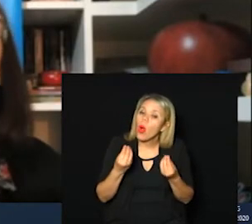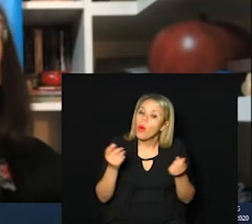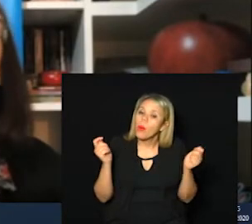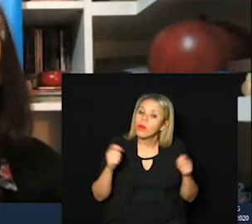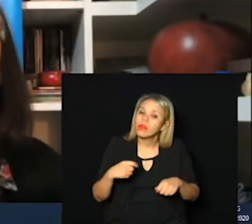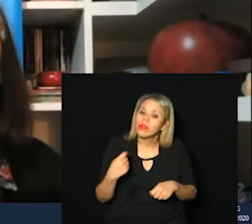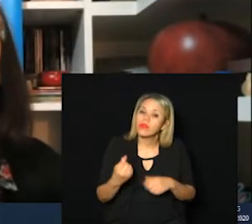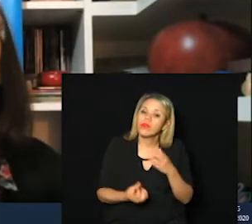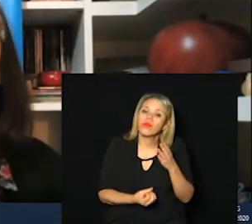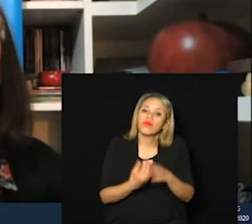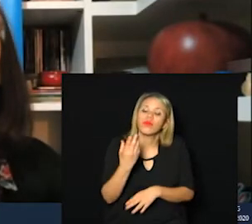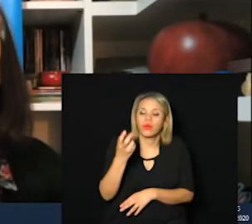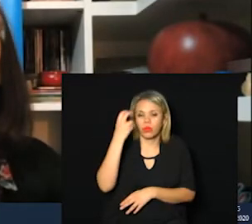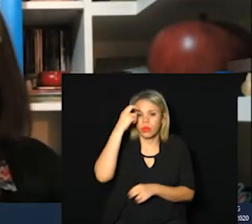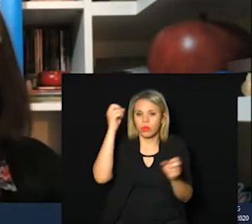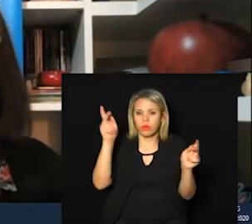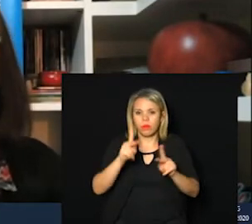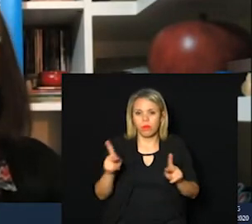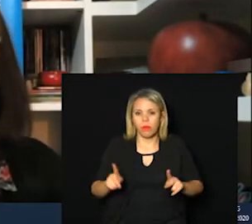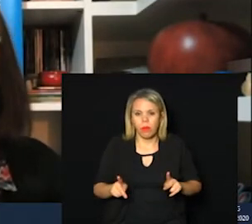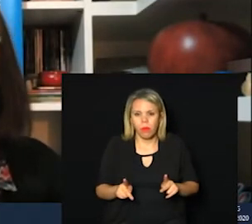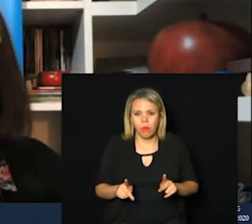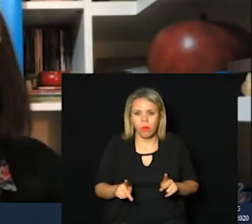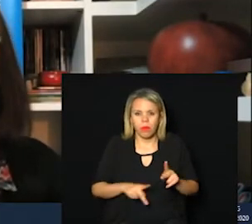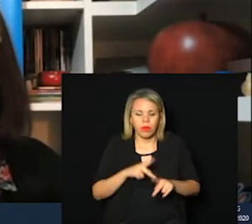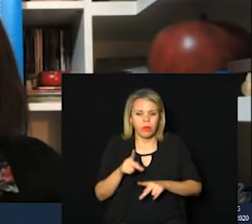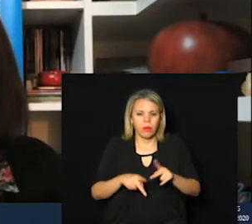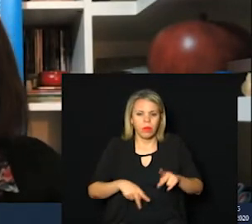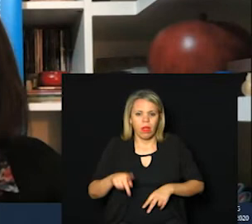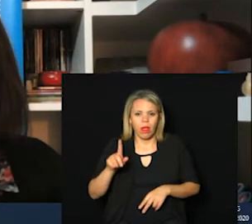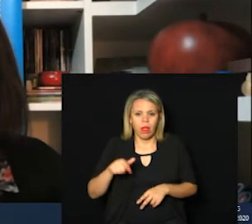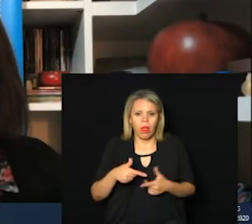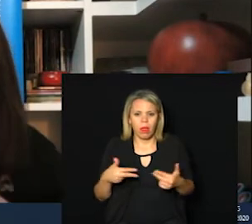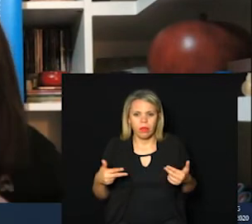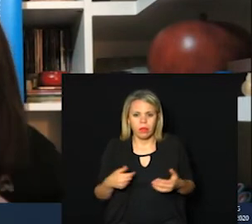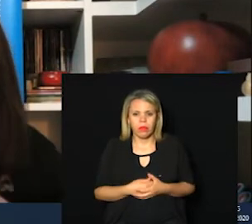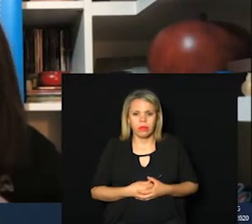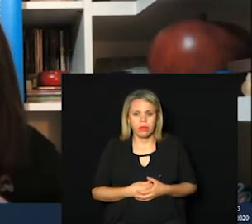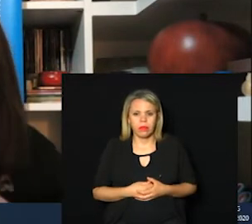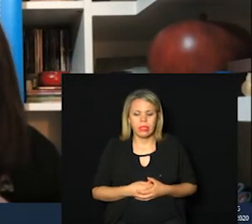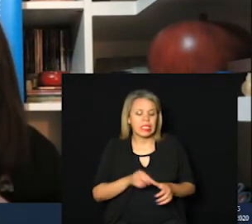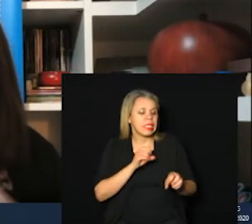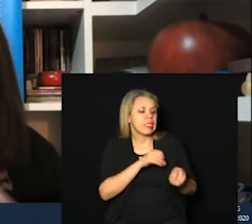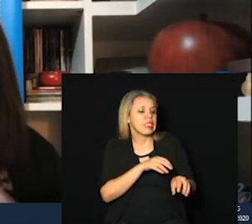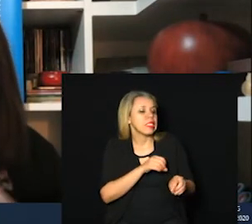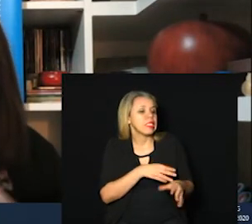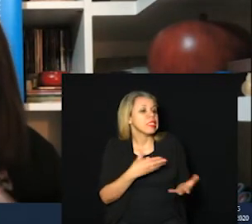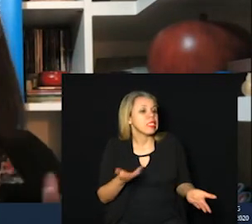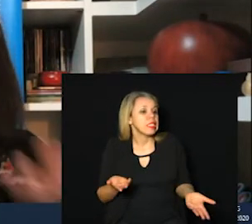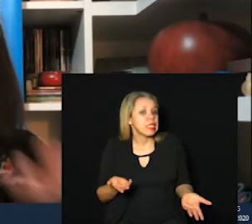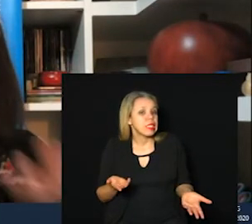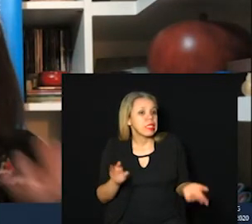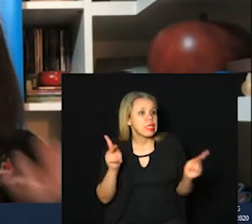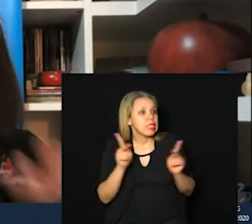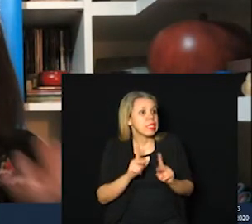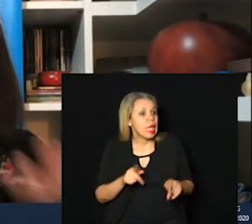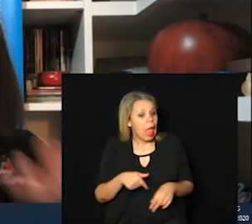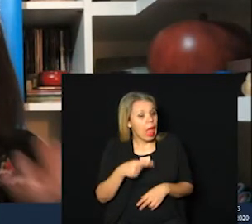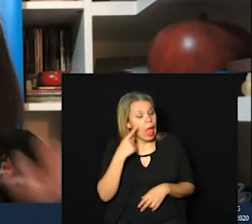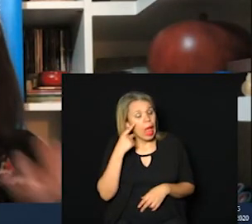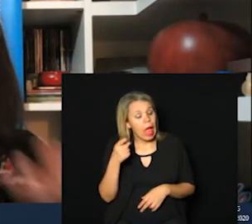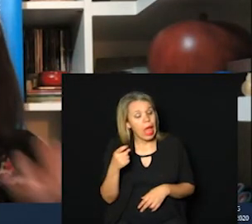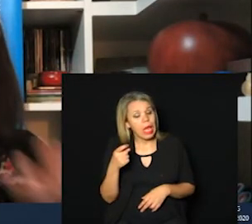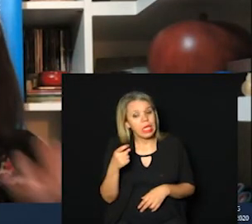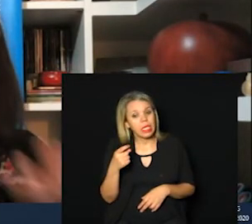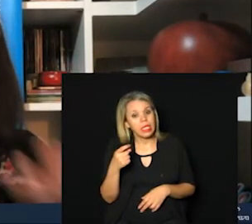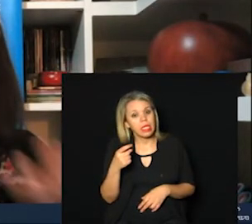construir uma cultura de paz na mente dos homens. Paz é uma coisa que se ensina. Eu achei muito interessante